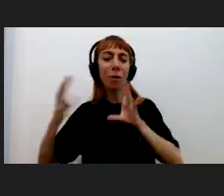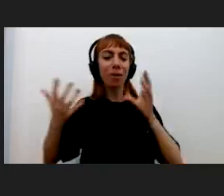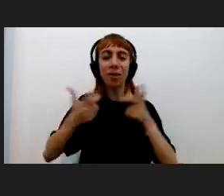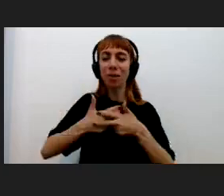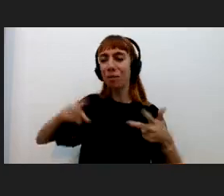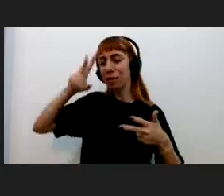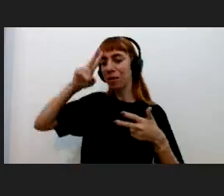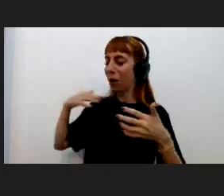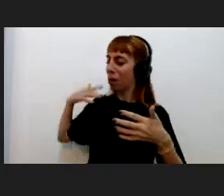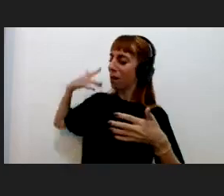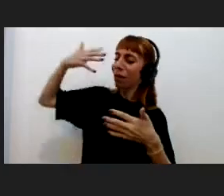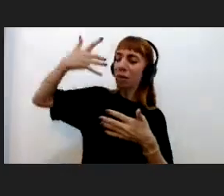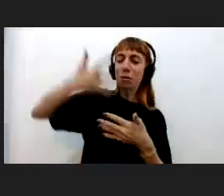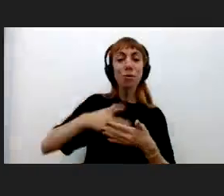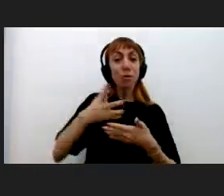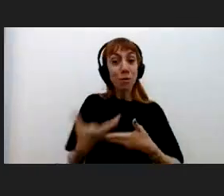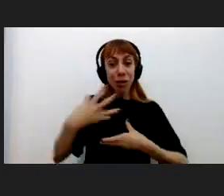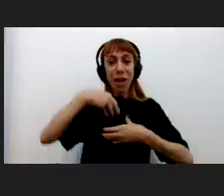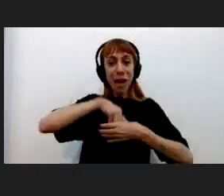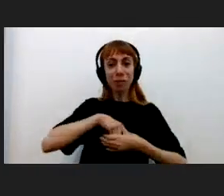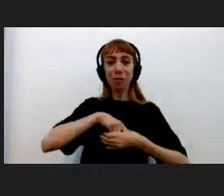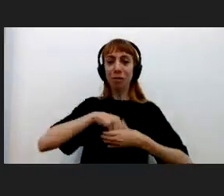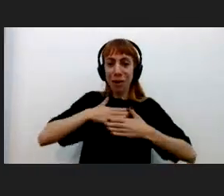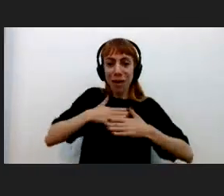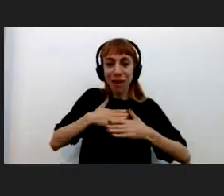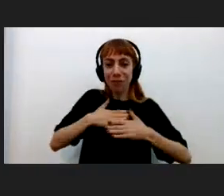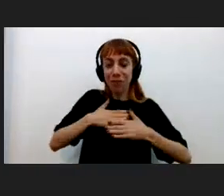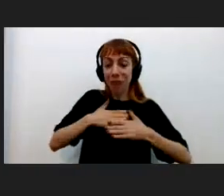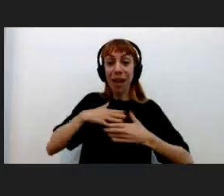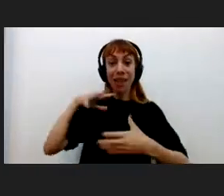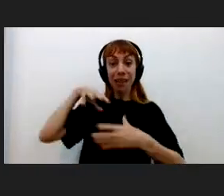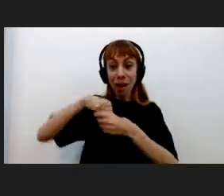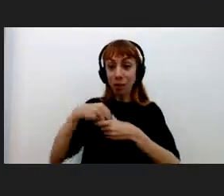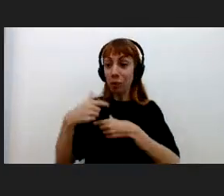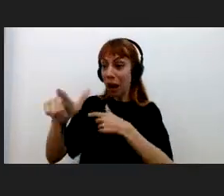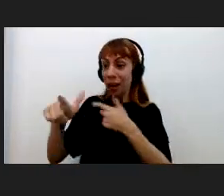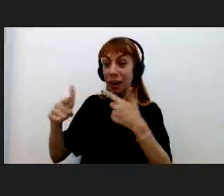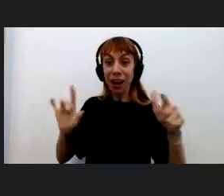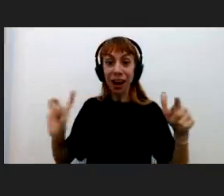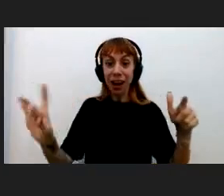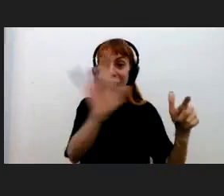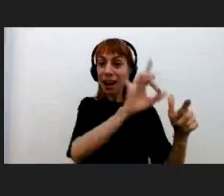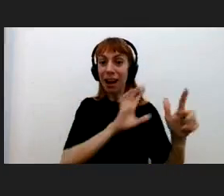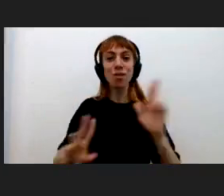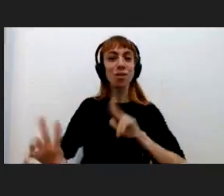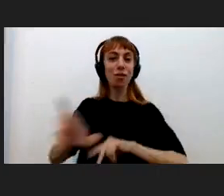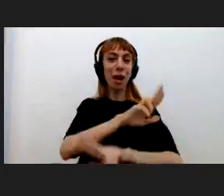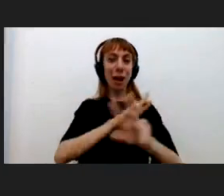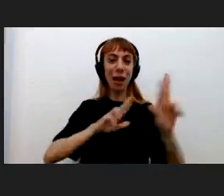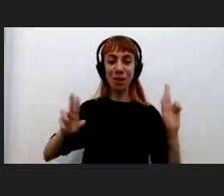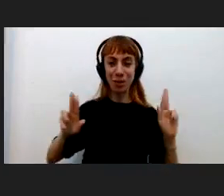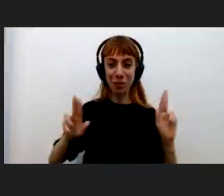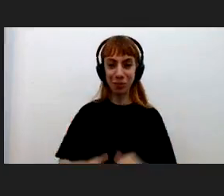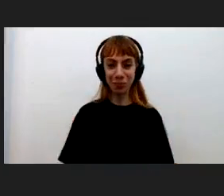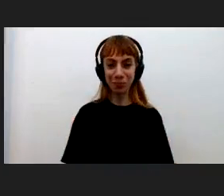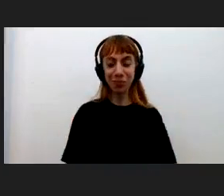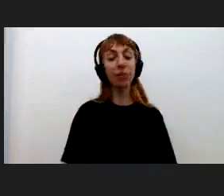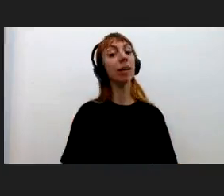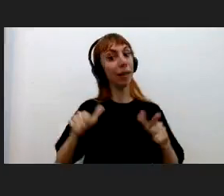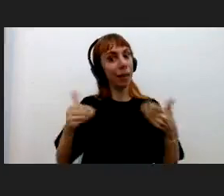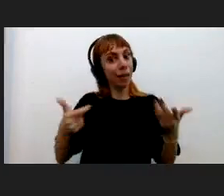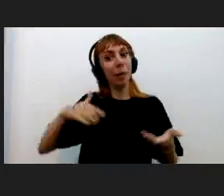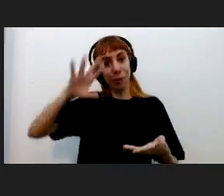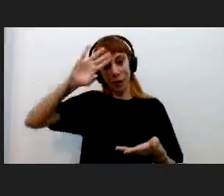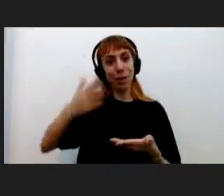questões vividas, né? Eu acho que a uma certa altura do campeonato, a maior parte das pessoas não passa ilesa na vida,